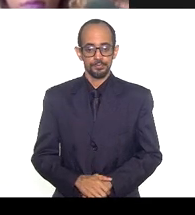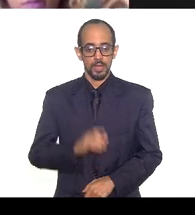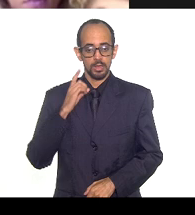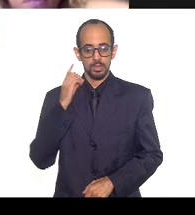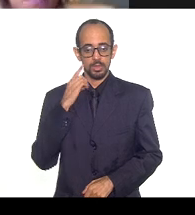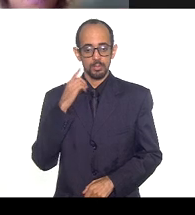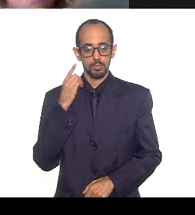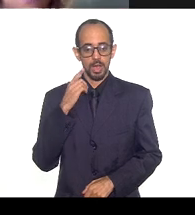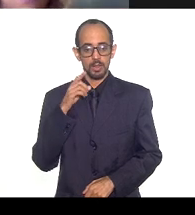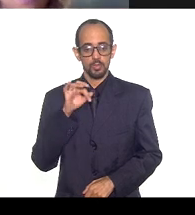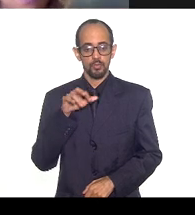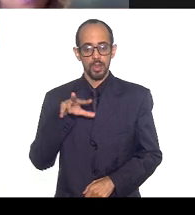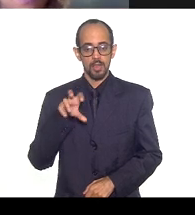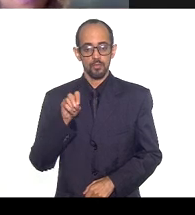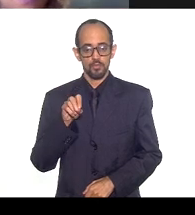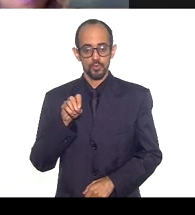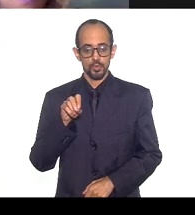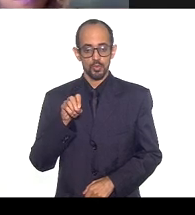Deputado Flávio Serafini.